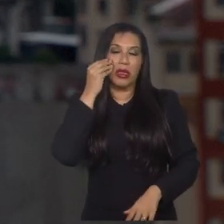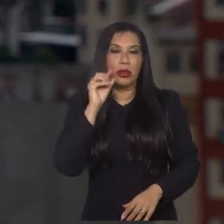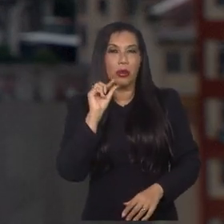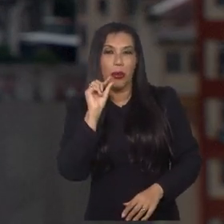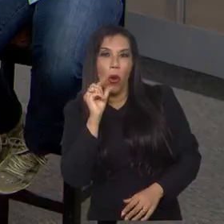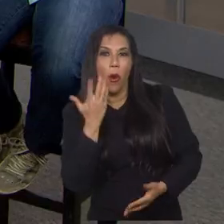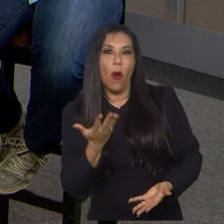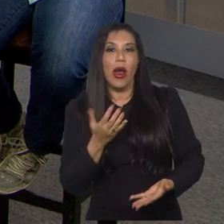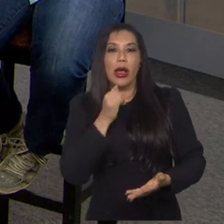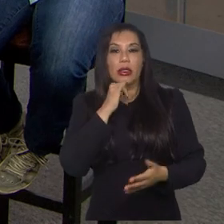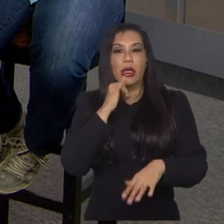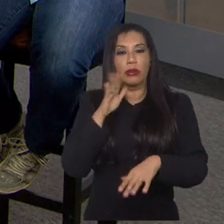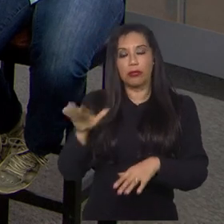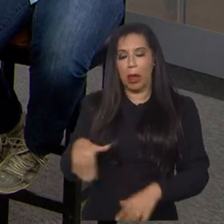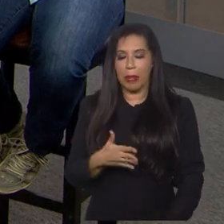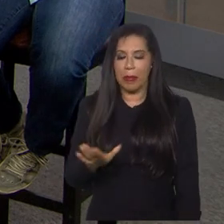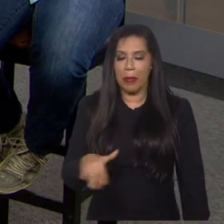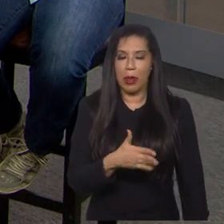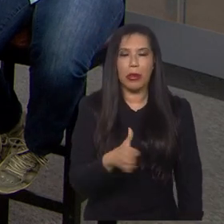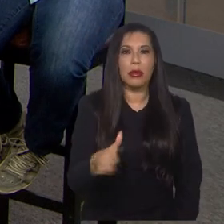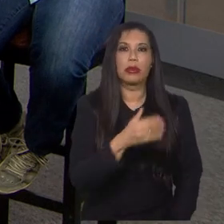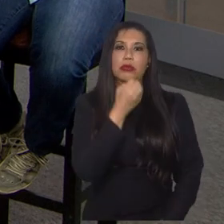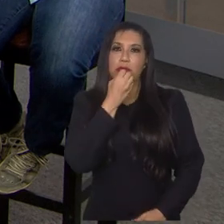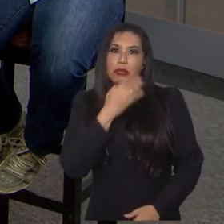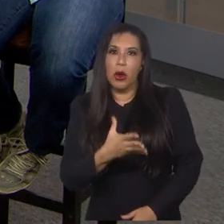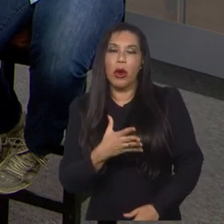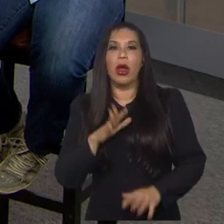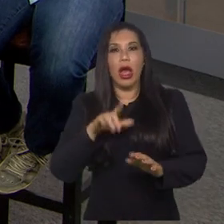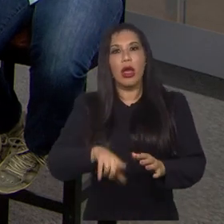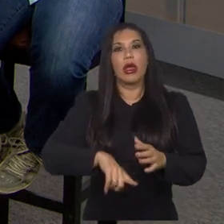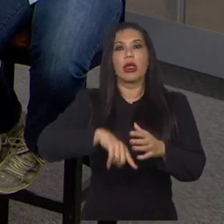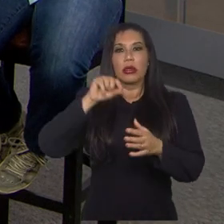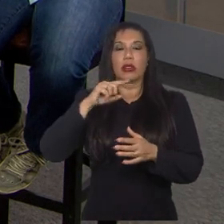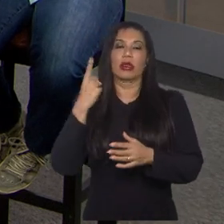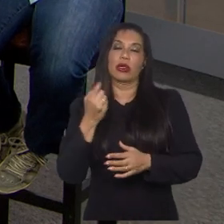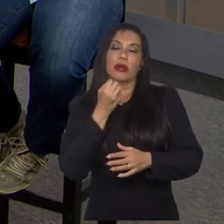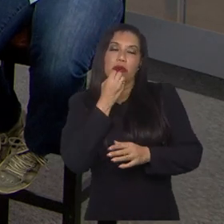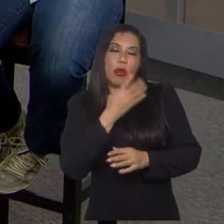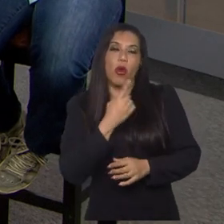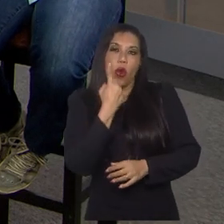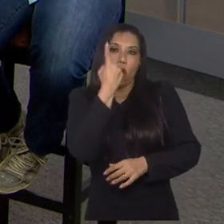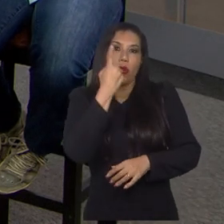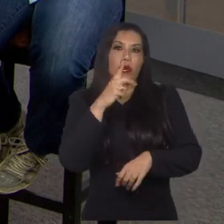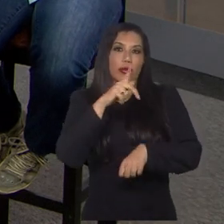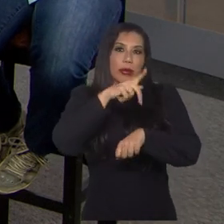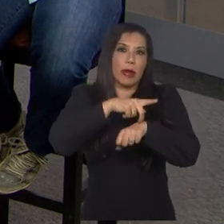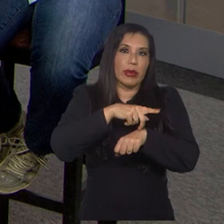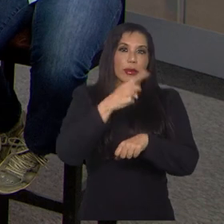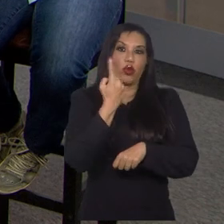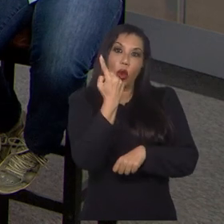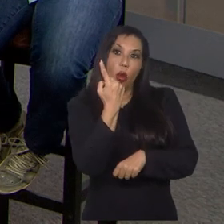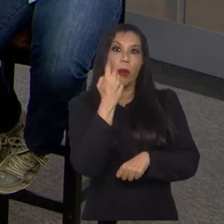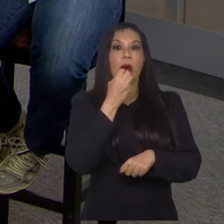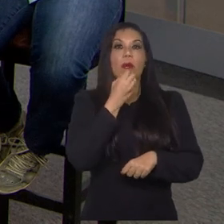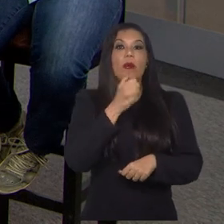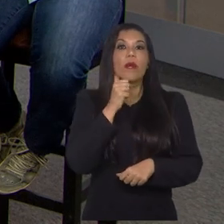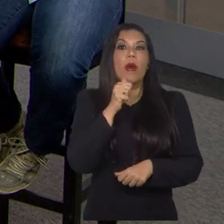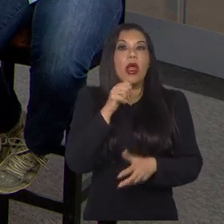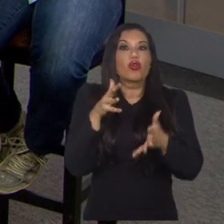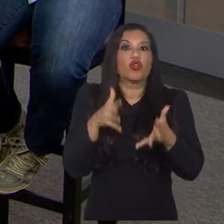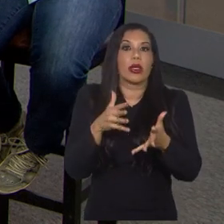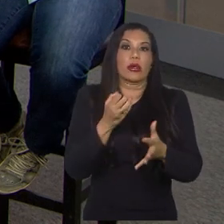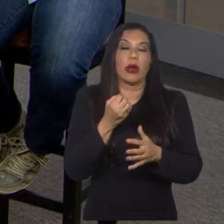faz dribles absurdos no meio de campo, tem boas finalizações e ela é considerada, digamos, a queridinha. Ela é o trunfo, o ponto-chave do